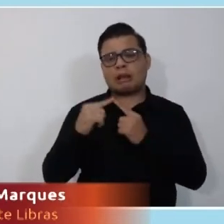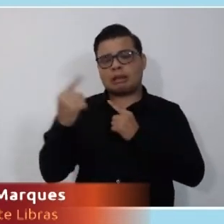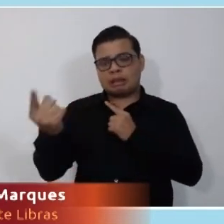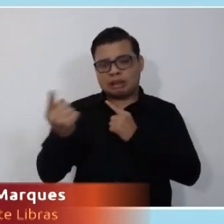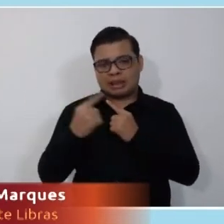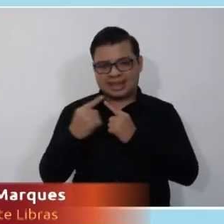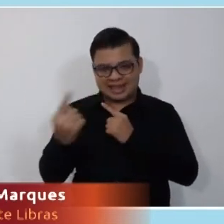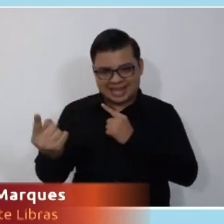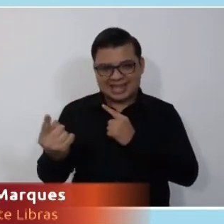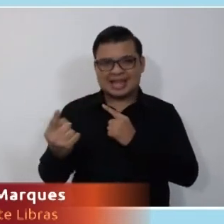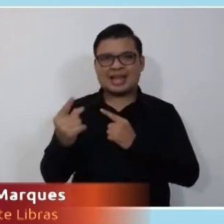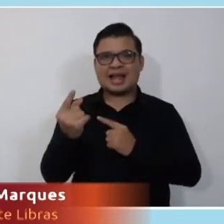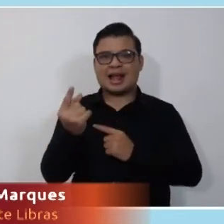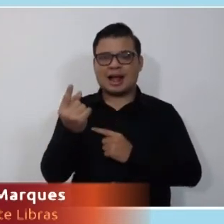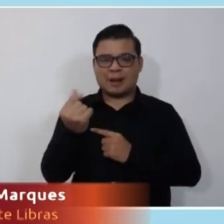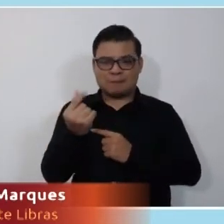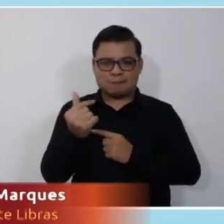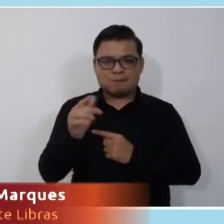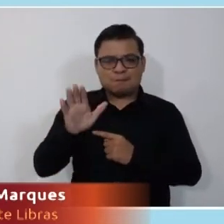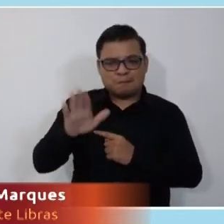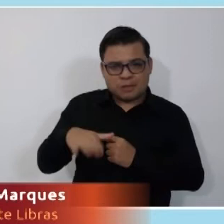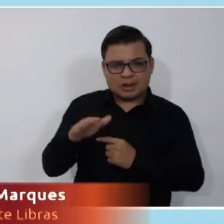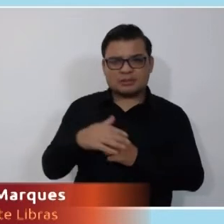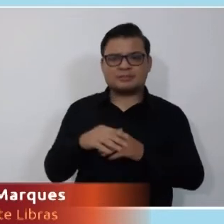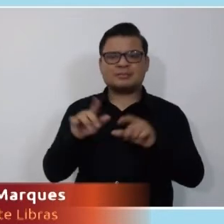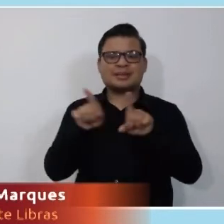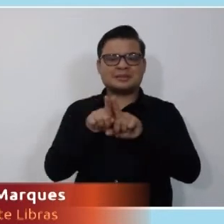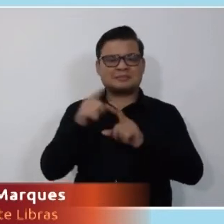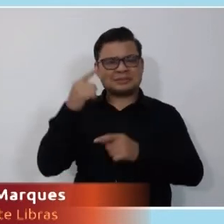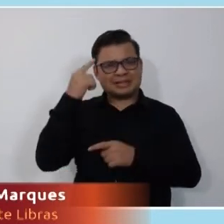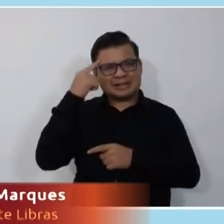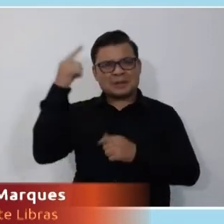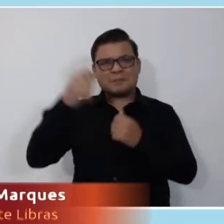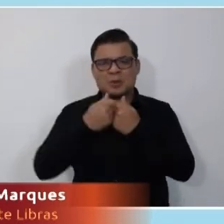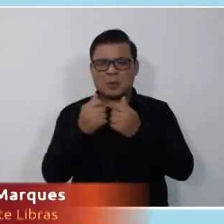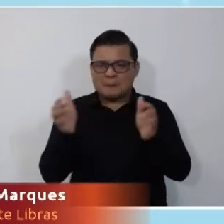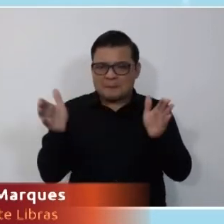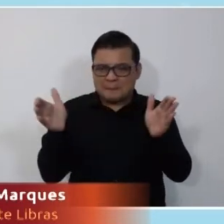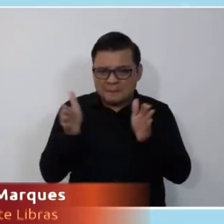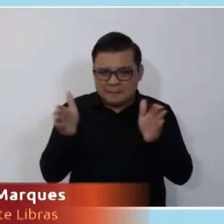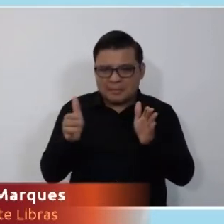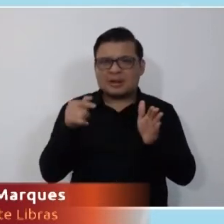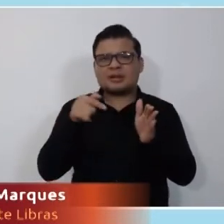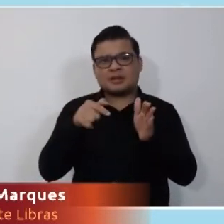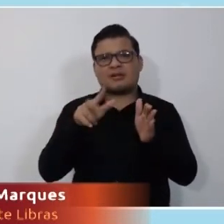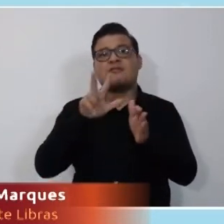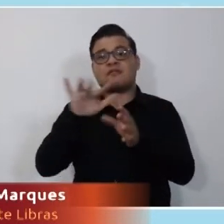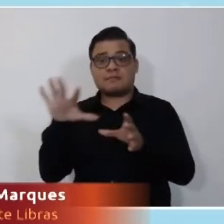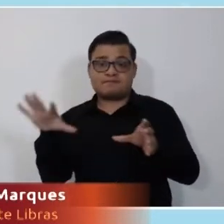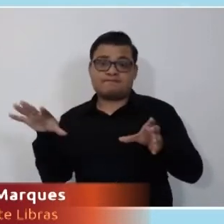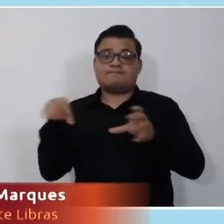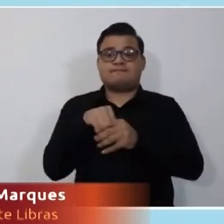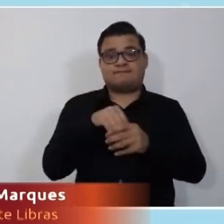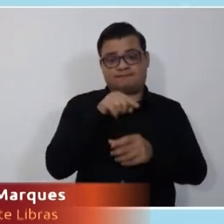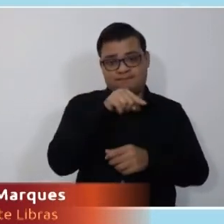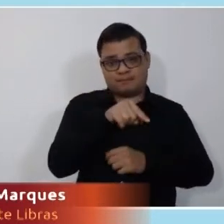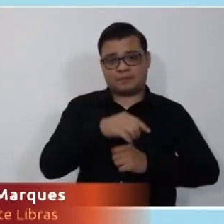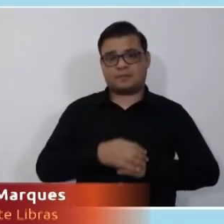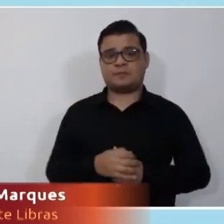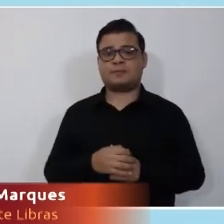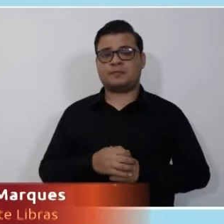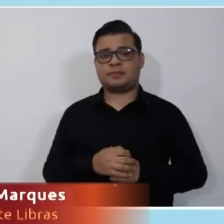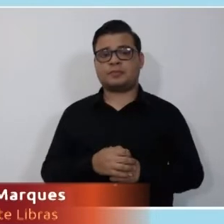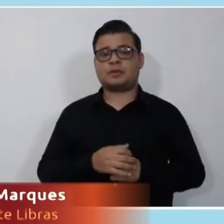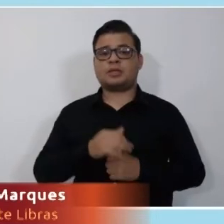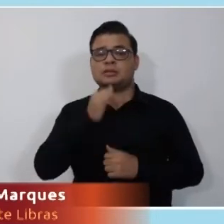que a gente chamava aí de city bus, ele vai passar a ser integrado ao sistema de transporte. Você vai poder descer do ônibus, passar para o city bus